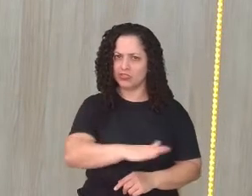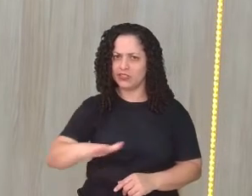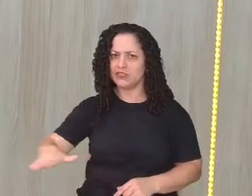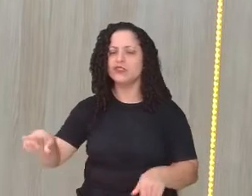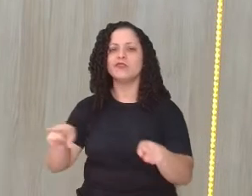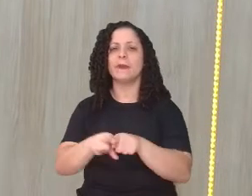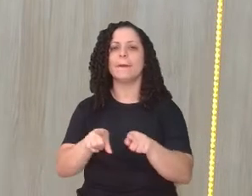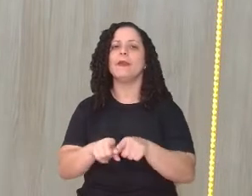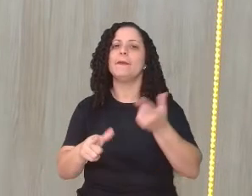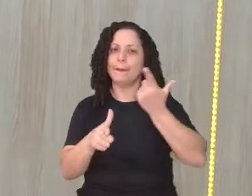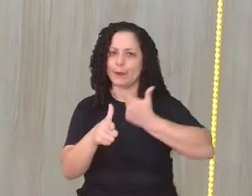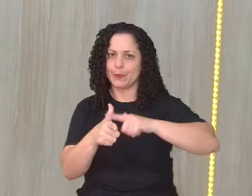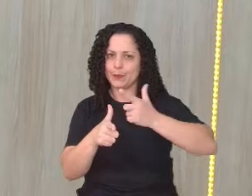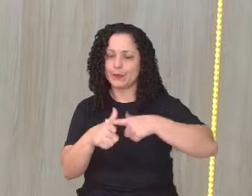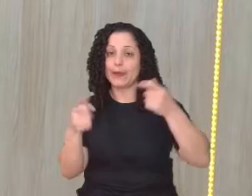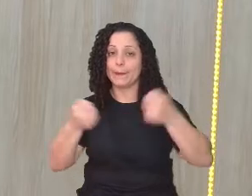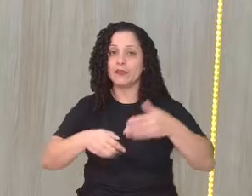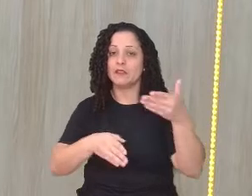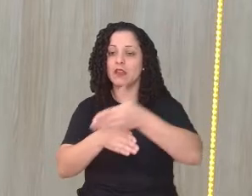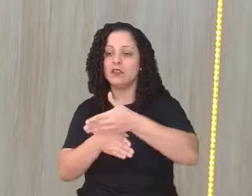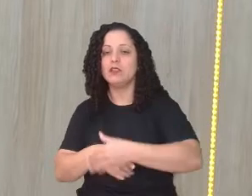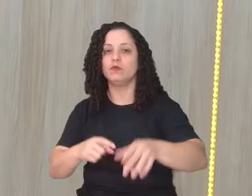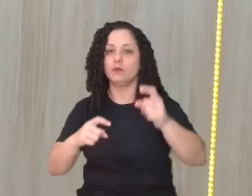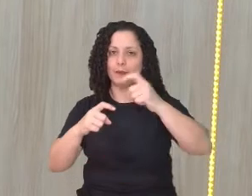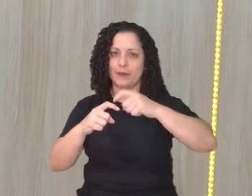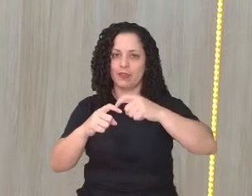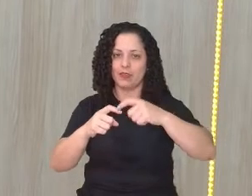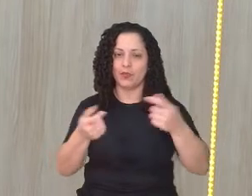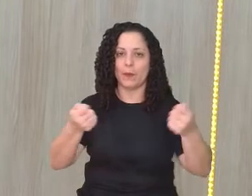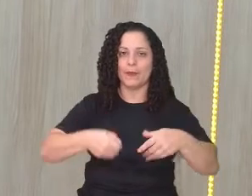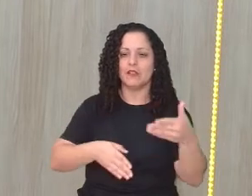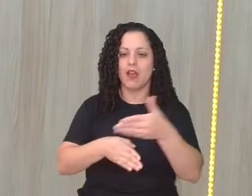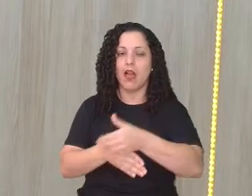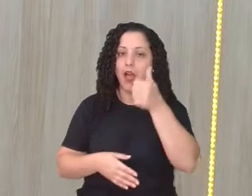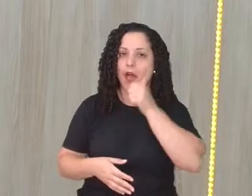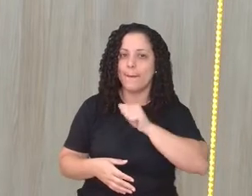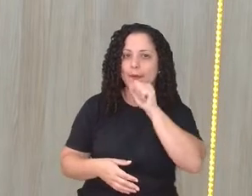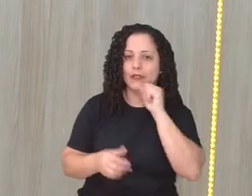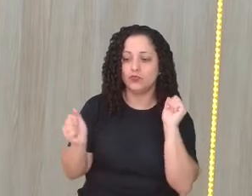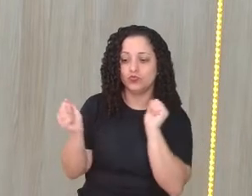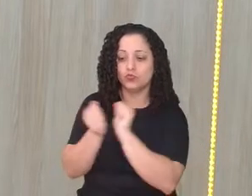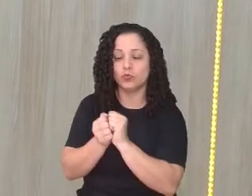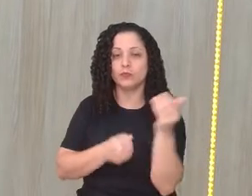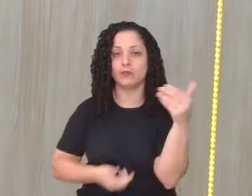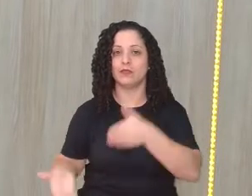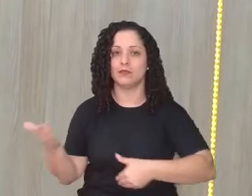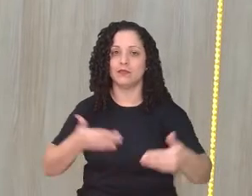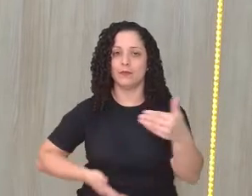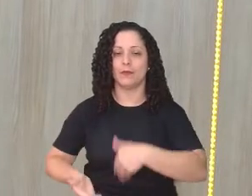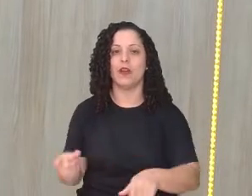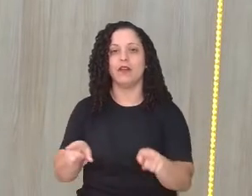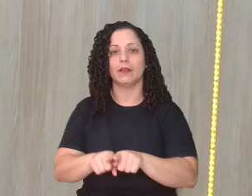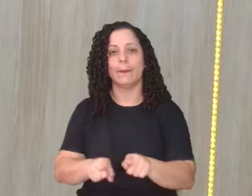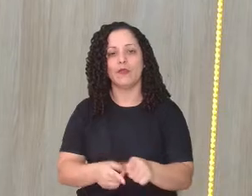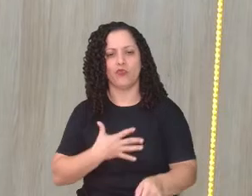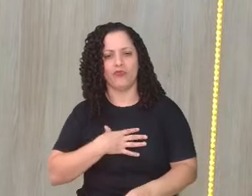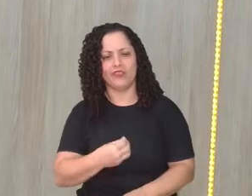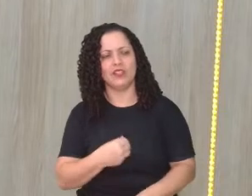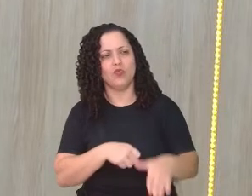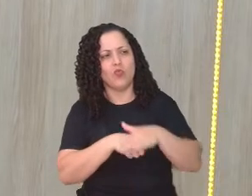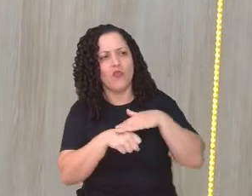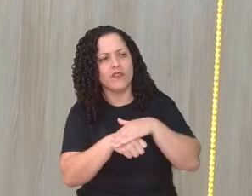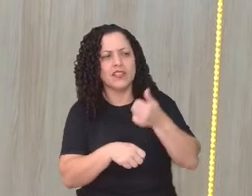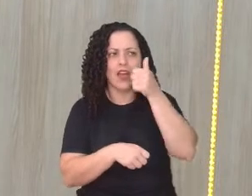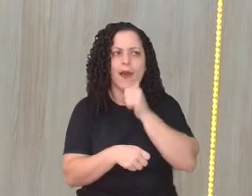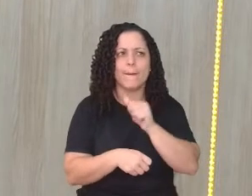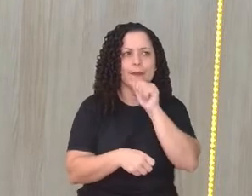é necessário aquele acompanhamento, é necessário que a mãe esteja presente, é necessário que ele converse também com a mãe, com a